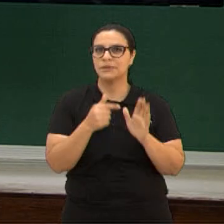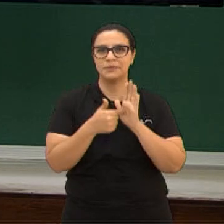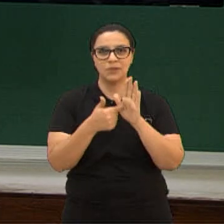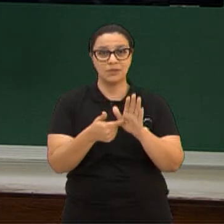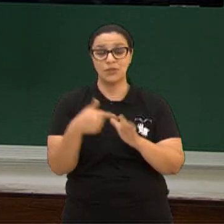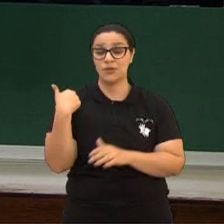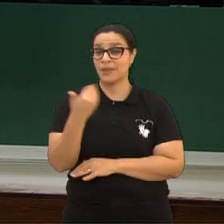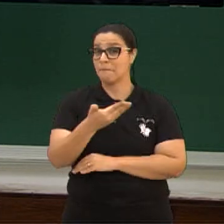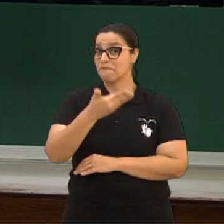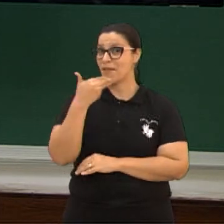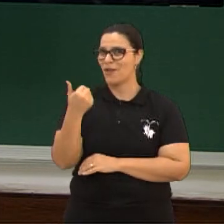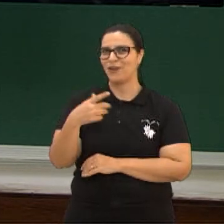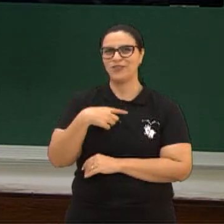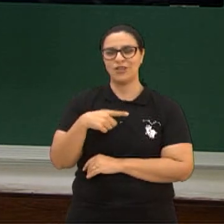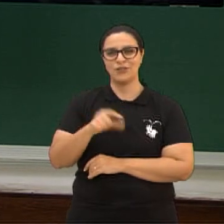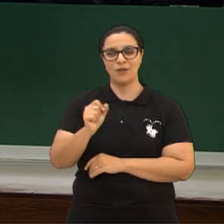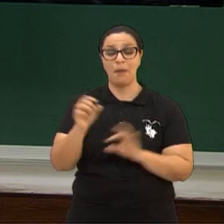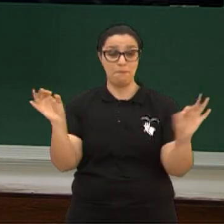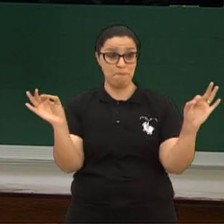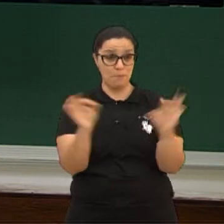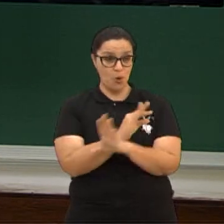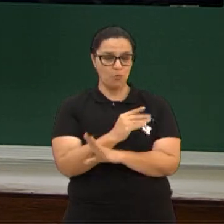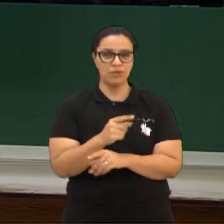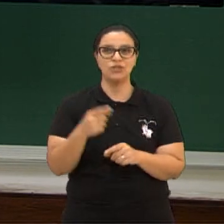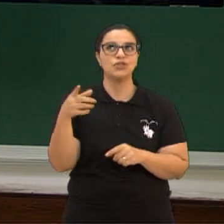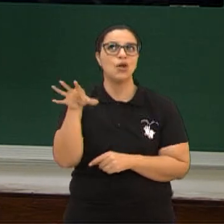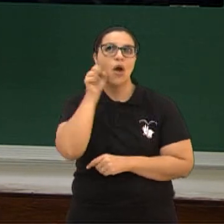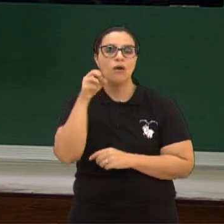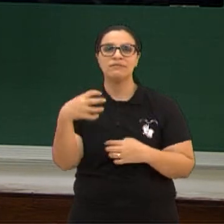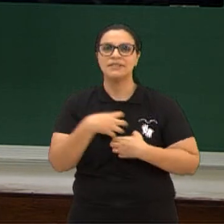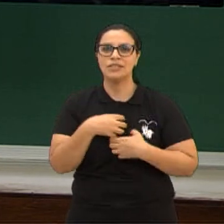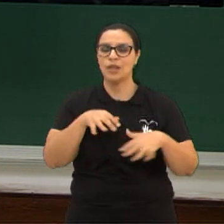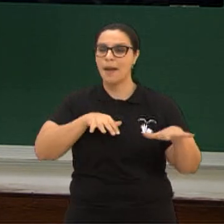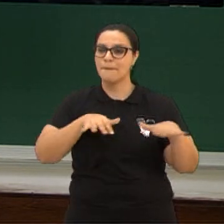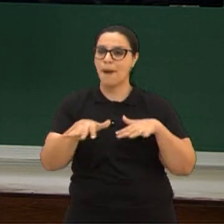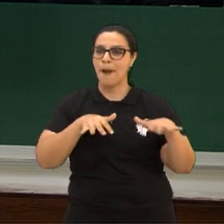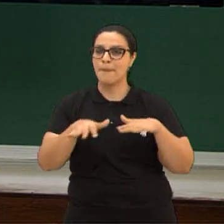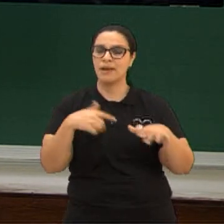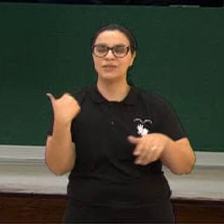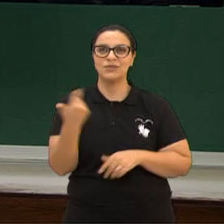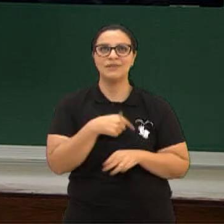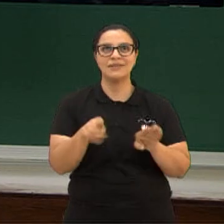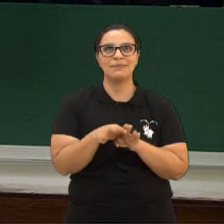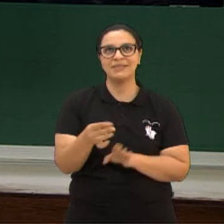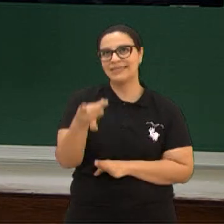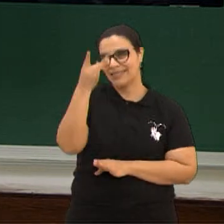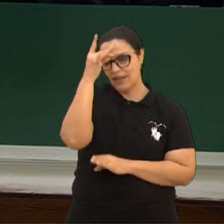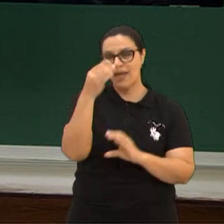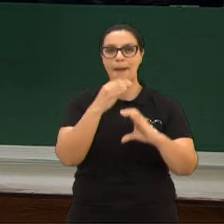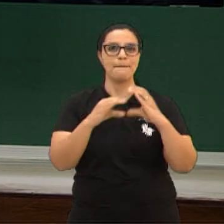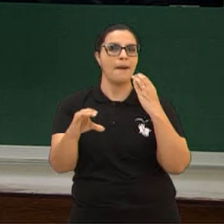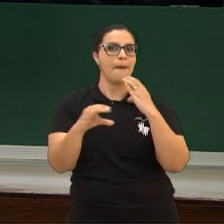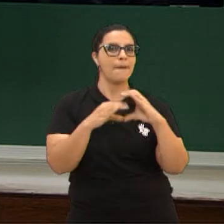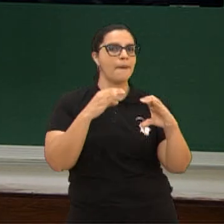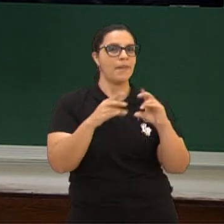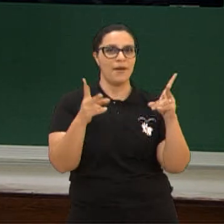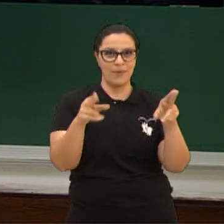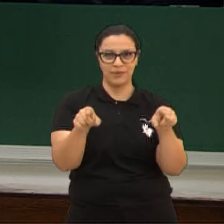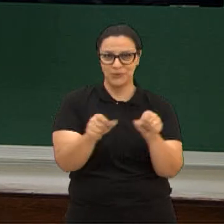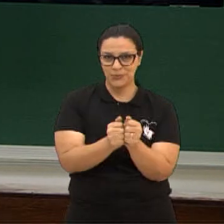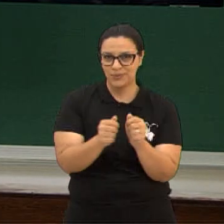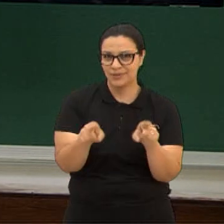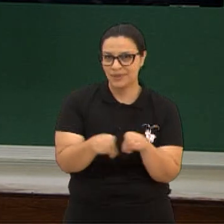pega a melhor parte, né? Quando a música começa a tocar, faz sucesso e a gente memoriza ela e sai cantando. Bom